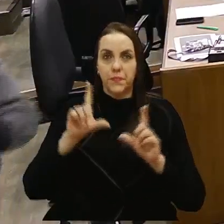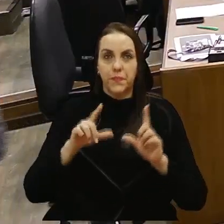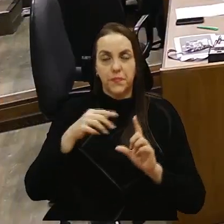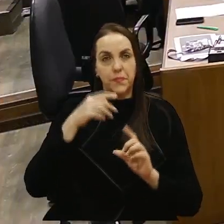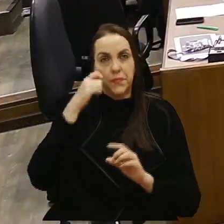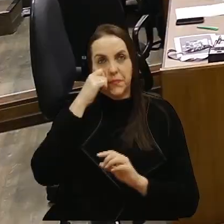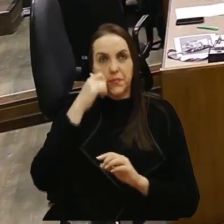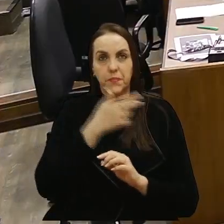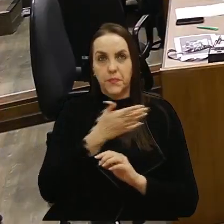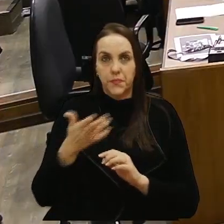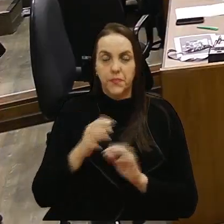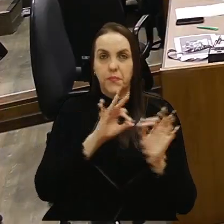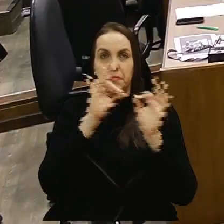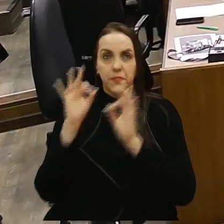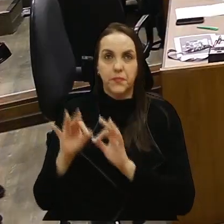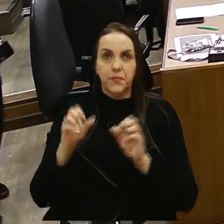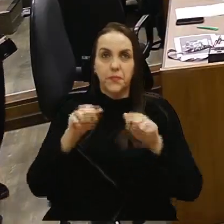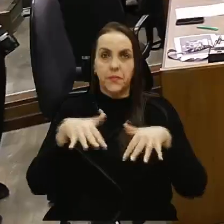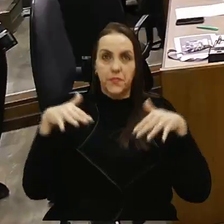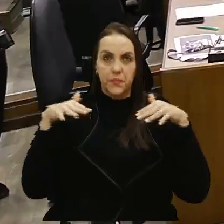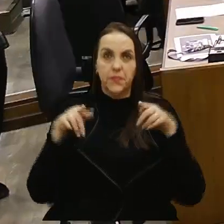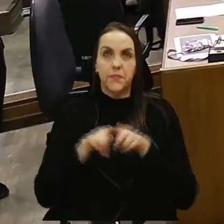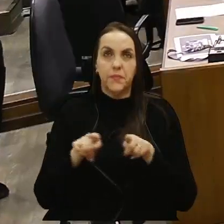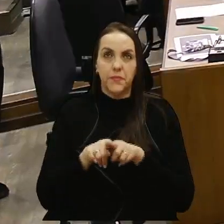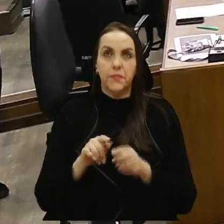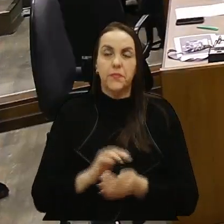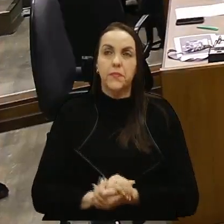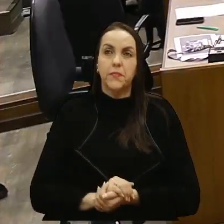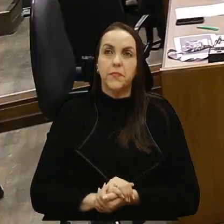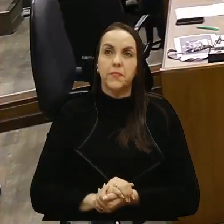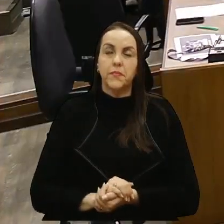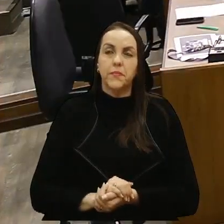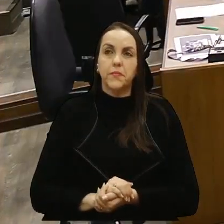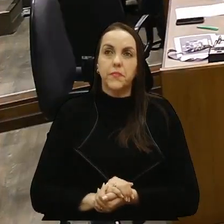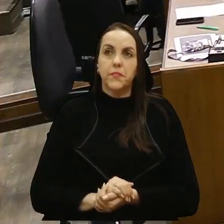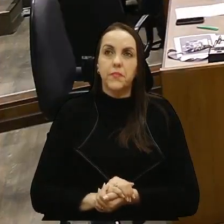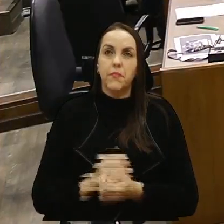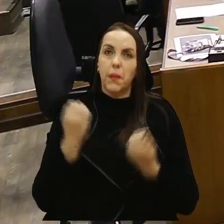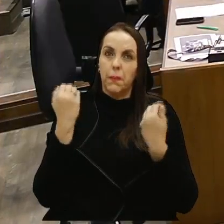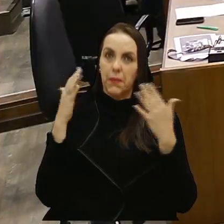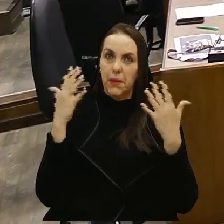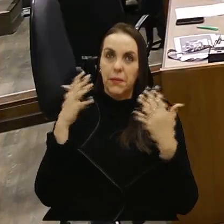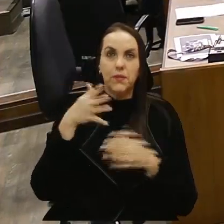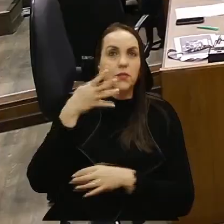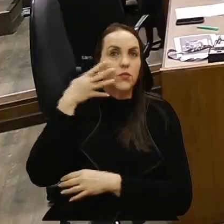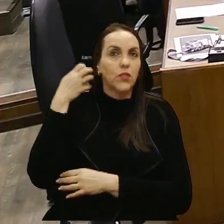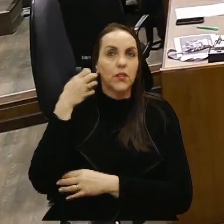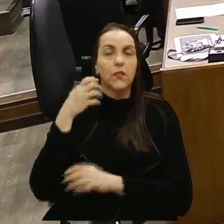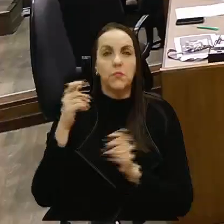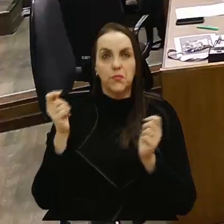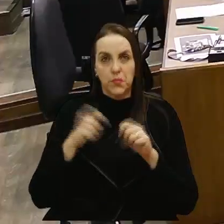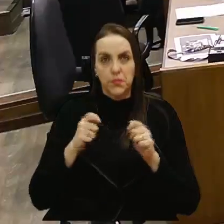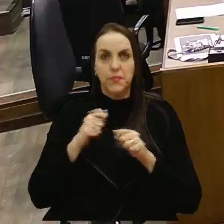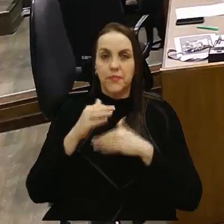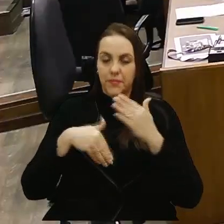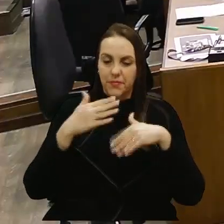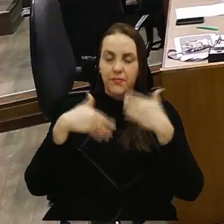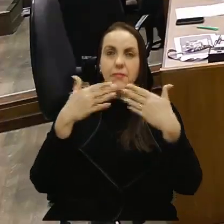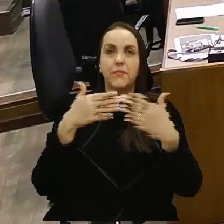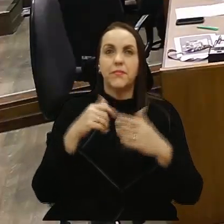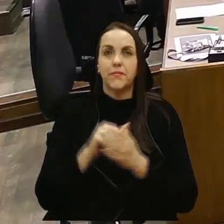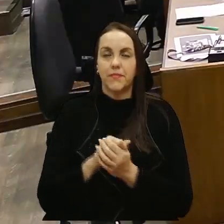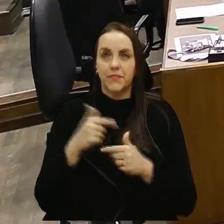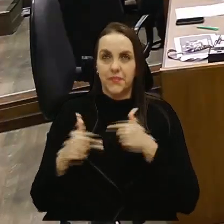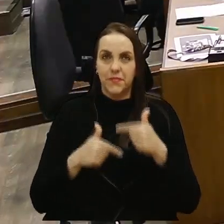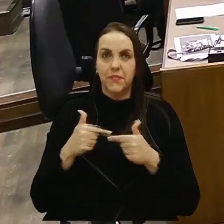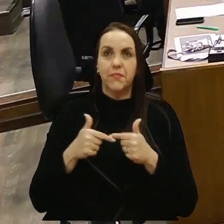redes sociais e a todos que estão aqui no plenário. Primeiramente, meus parabéns, Jack, que possa desenvolver um trabalho exemplar aqui